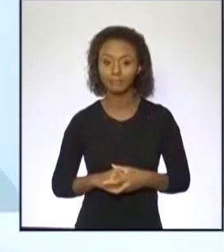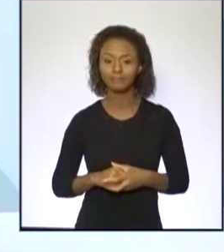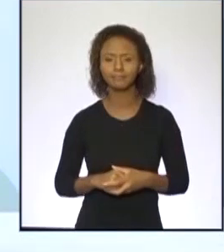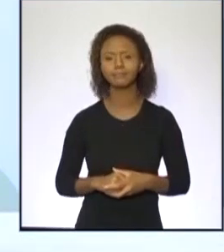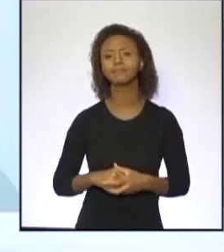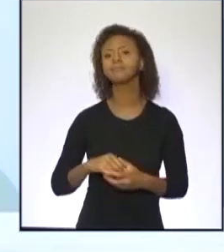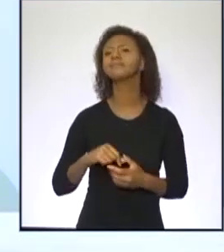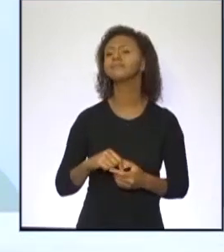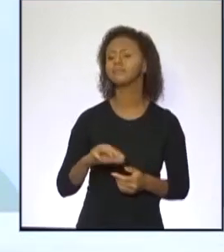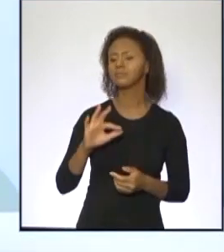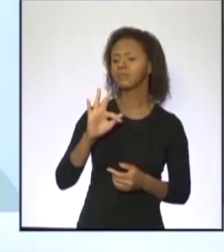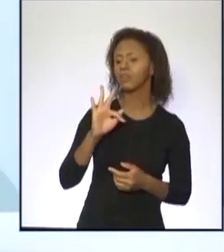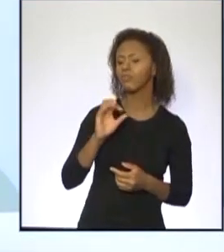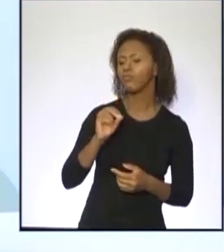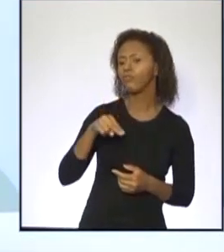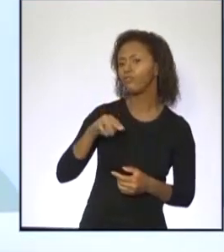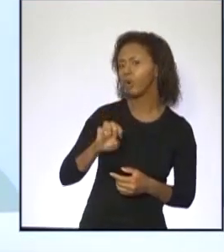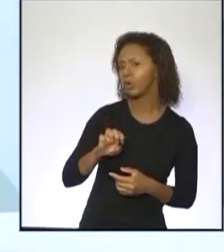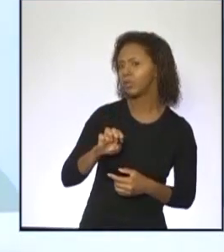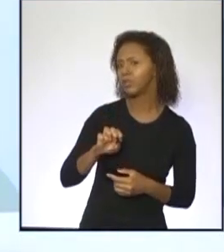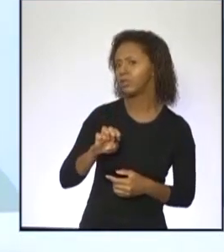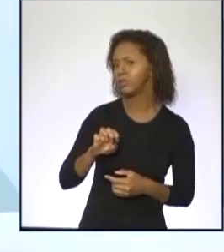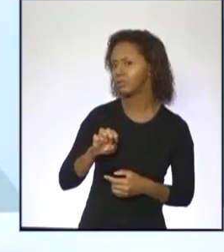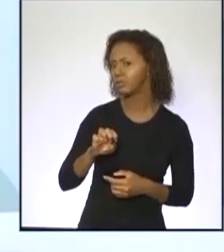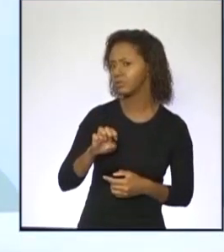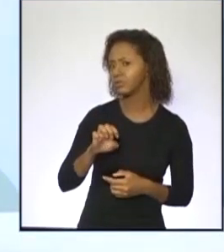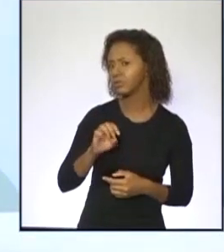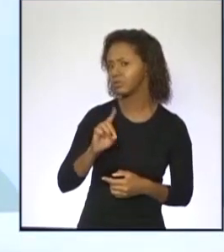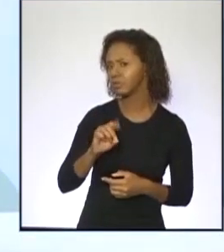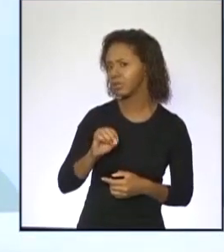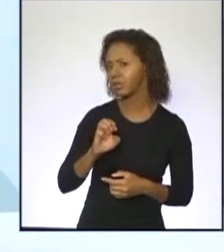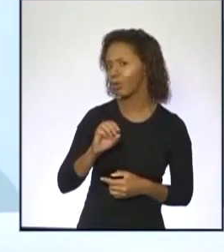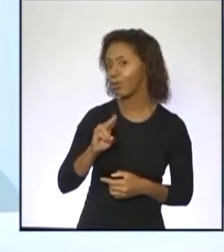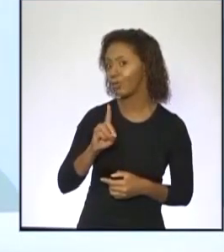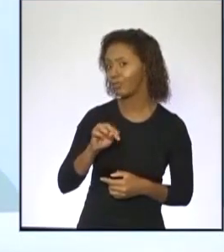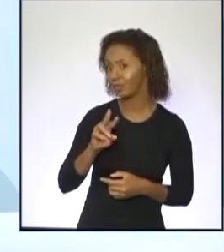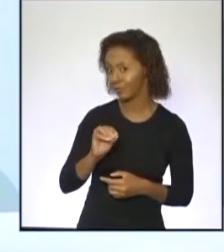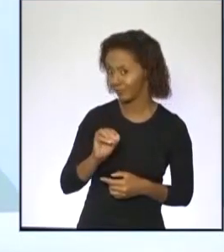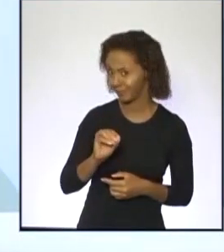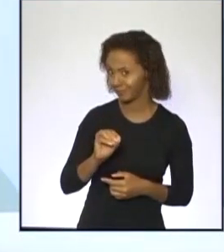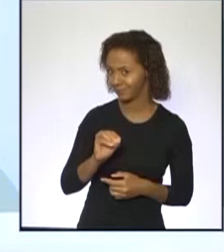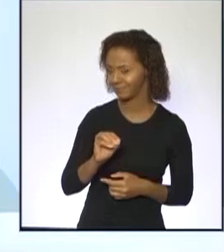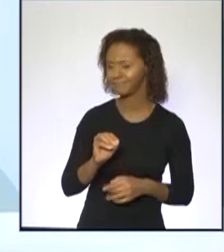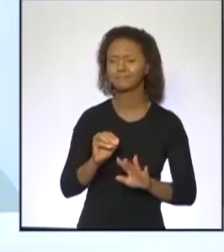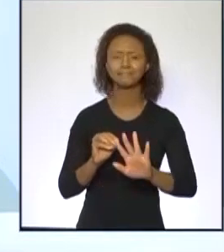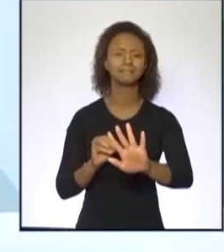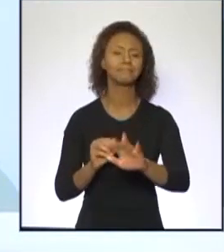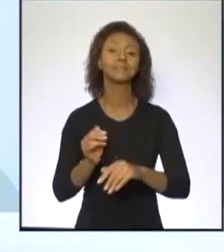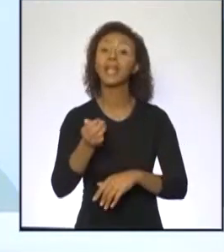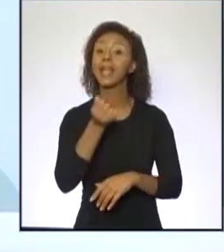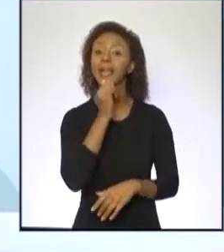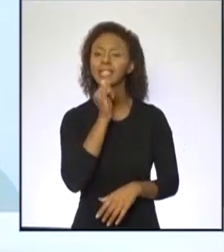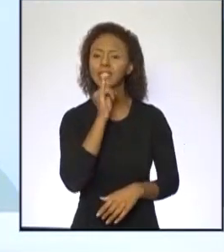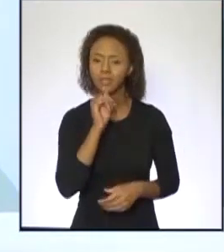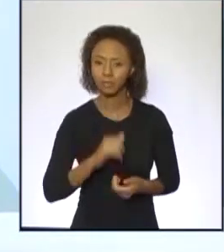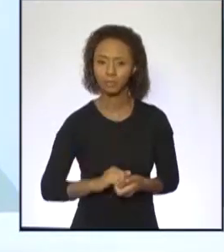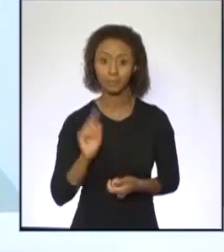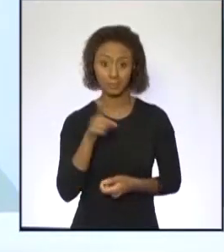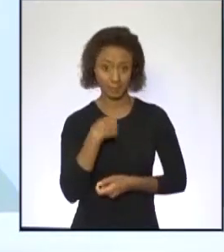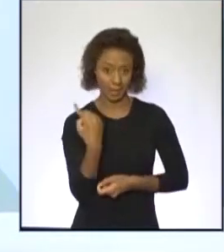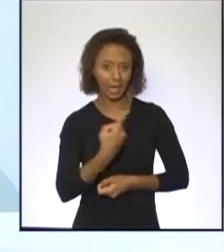de ouvido. Por que será, né? Será Essa é uma que, por pergunta. exemplo, para nós jogarmos algum